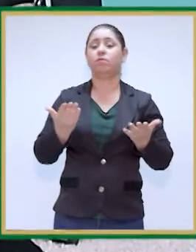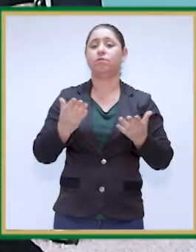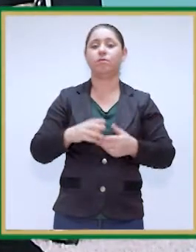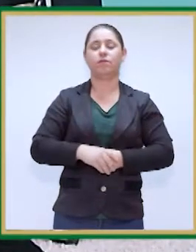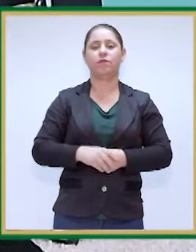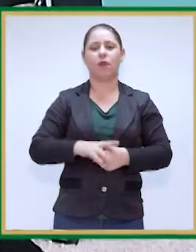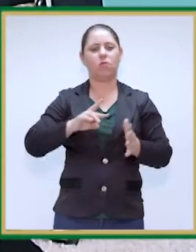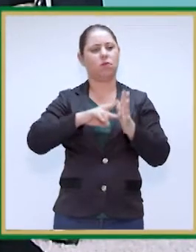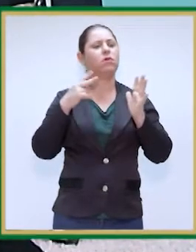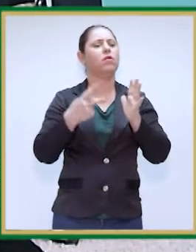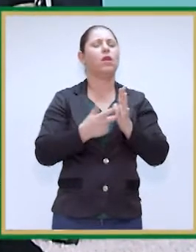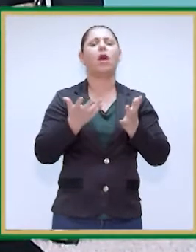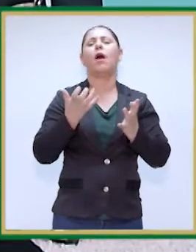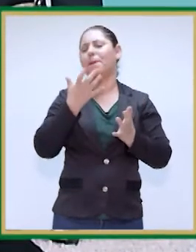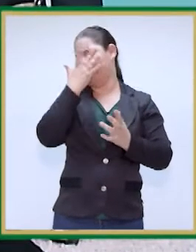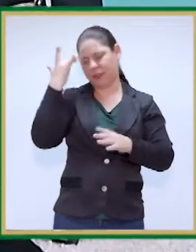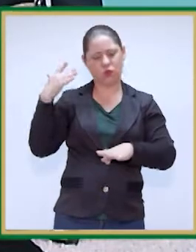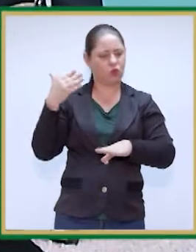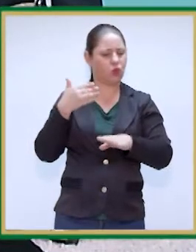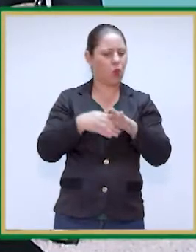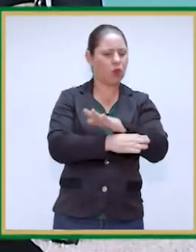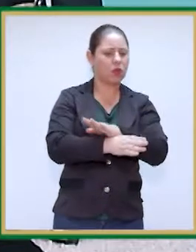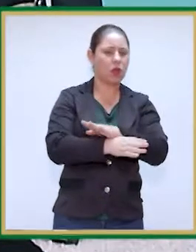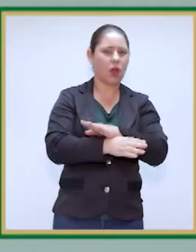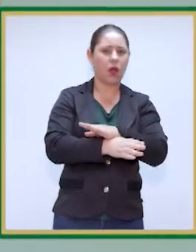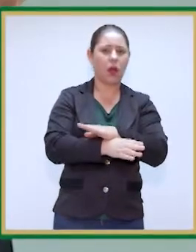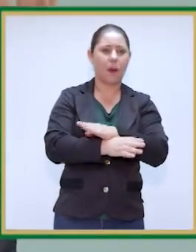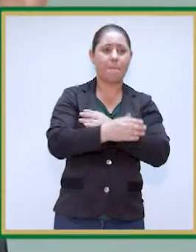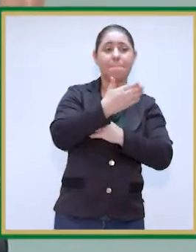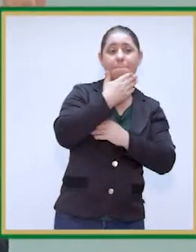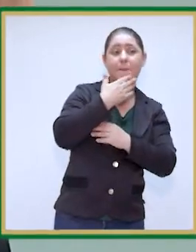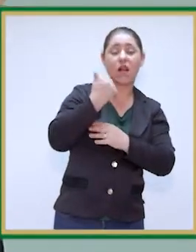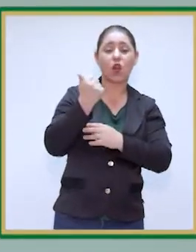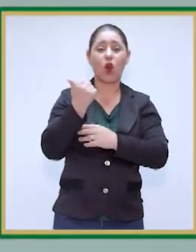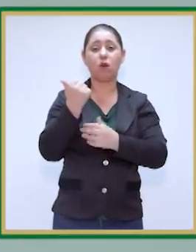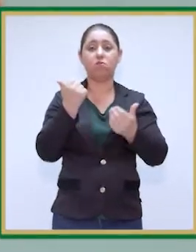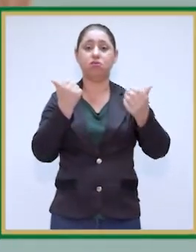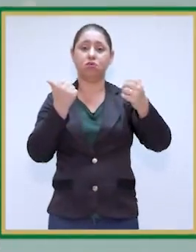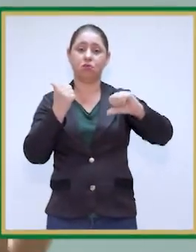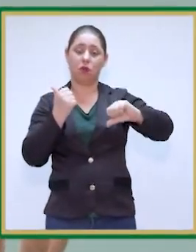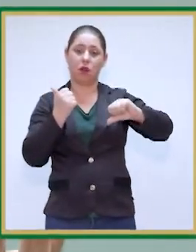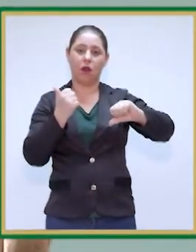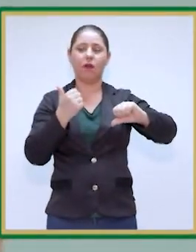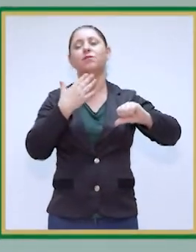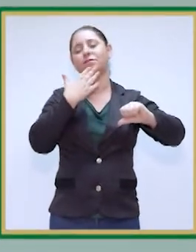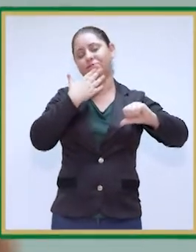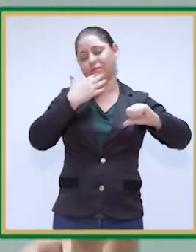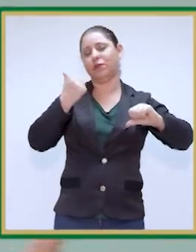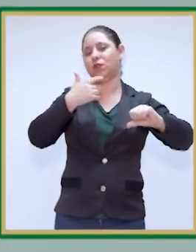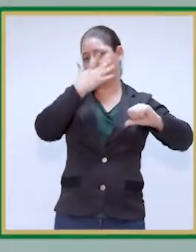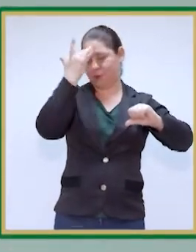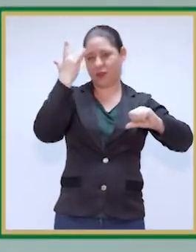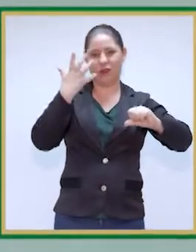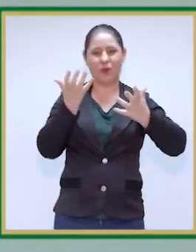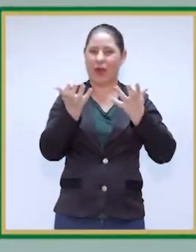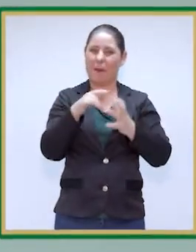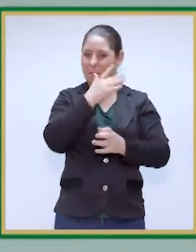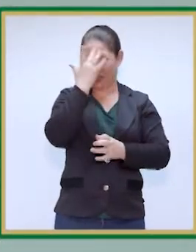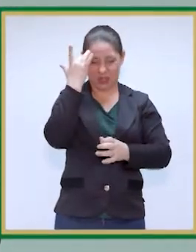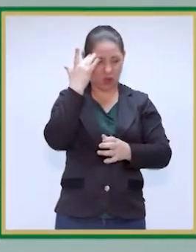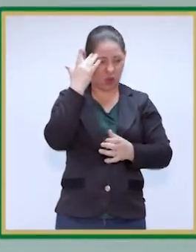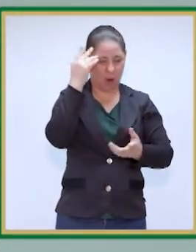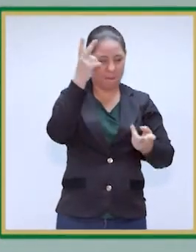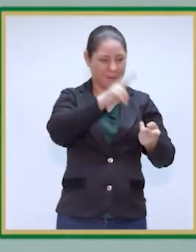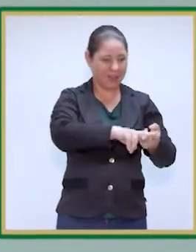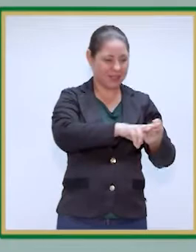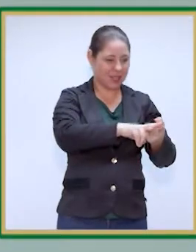Como assim? Nesse sentido, qual pessoa que a gente quer que saia? Igual, melhor ou pior? É óbvio que, em tese, ou ninguém vai falar